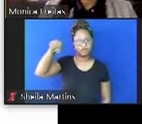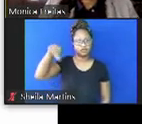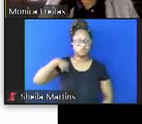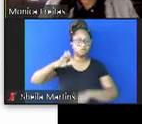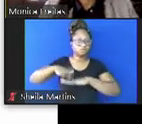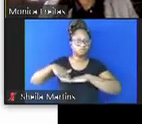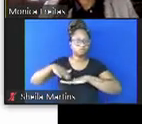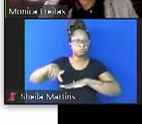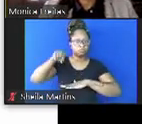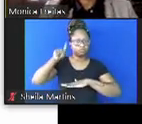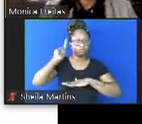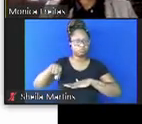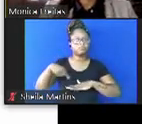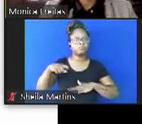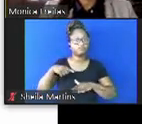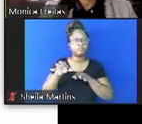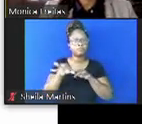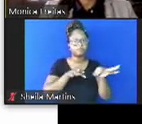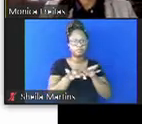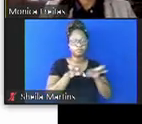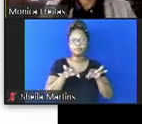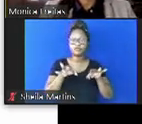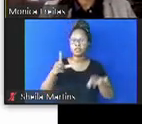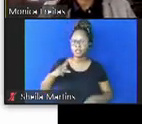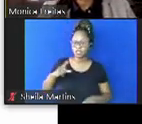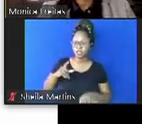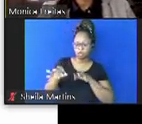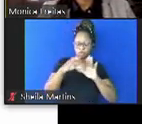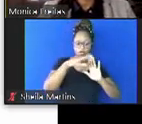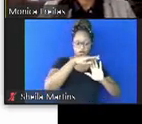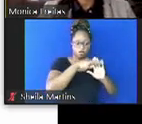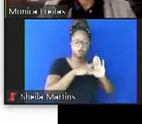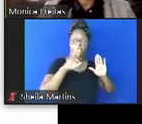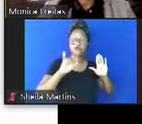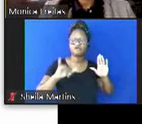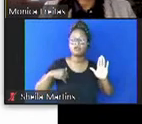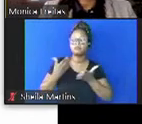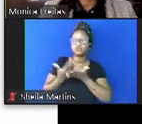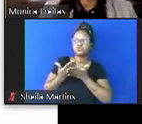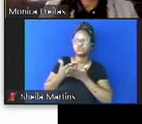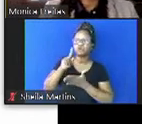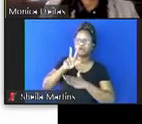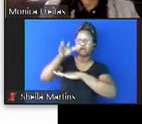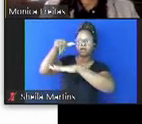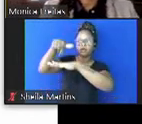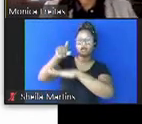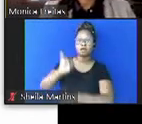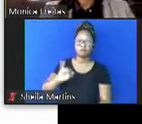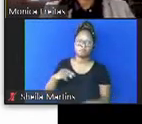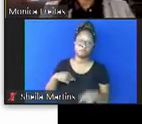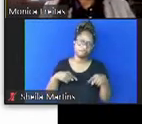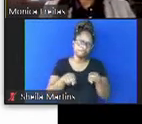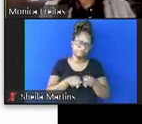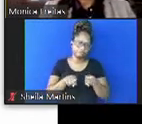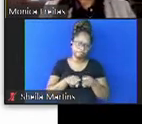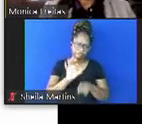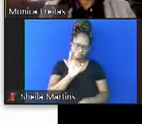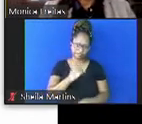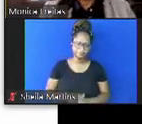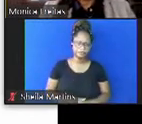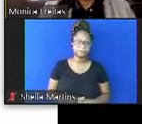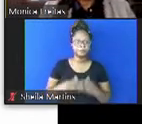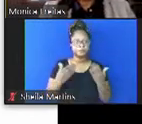seleção, ter um projeto, você ter uma programação do que você vai fazer na Alemanha é importante também, certo?